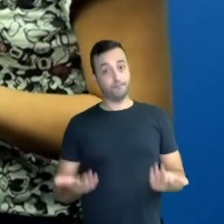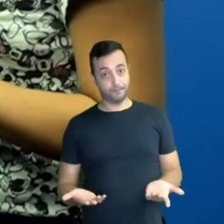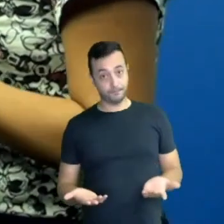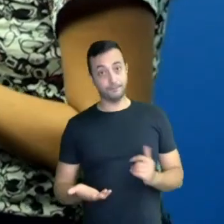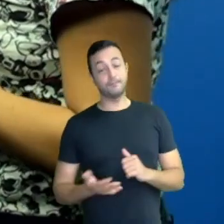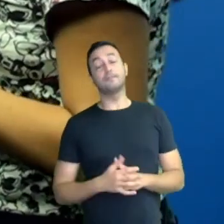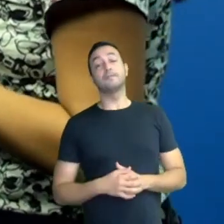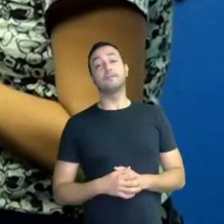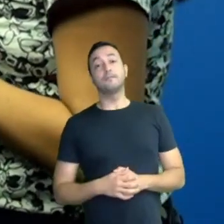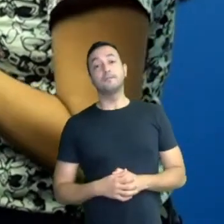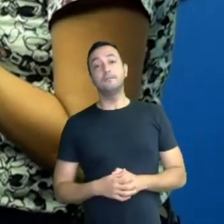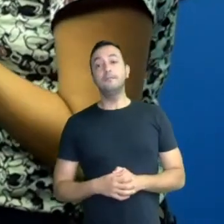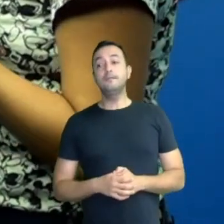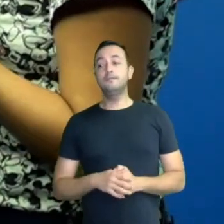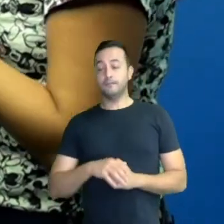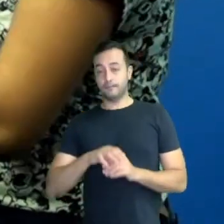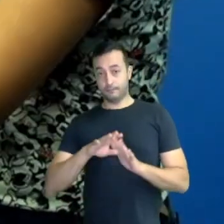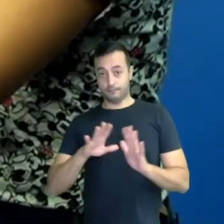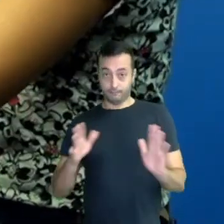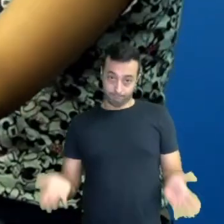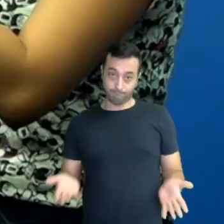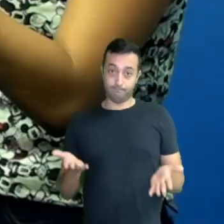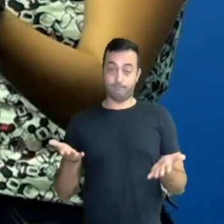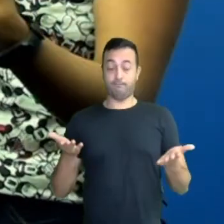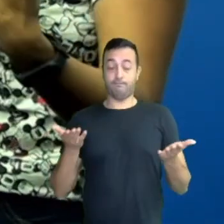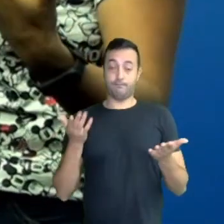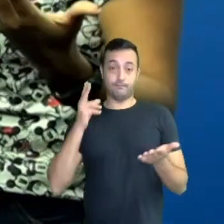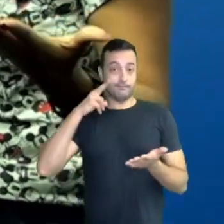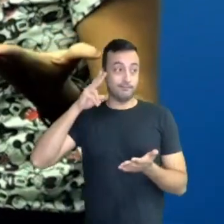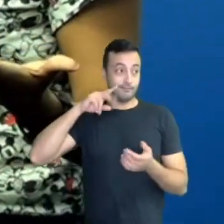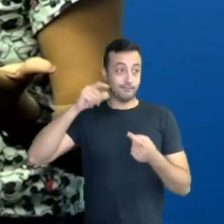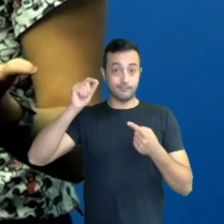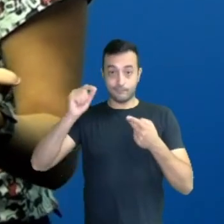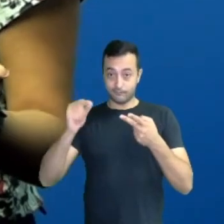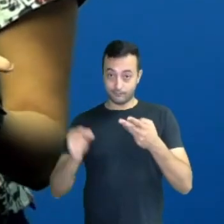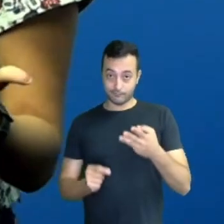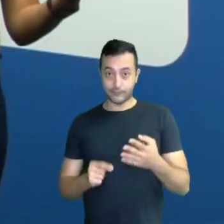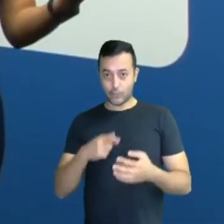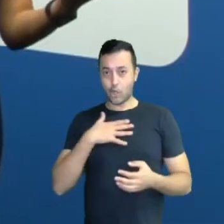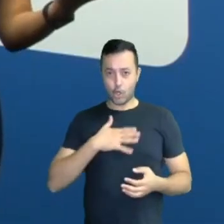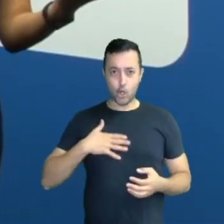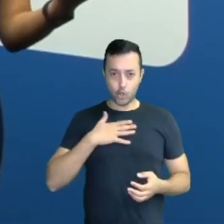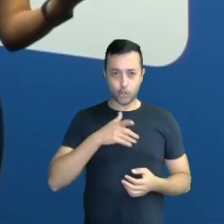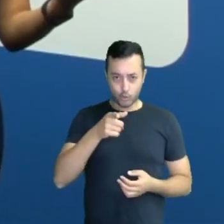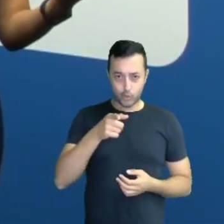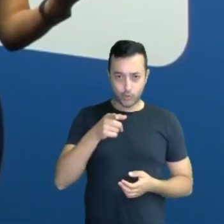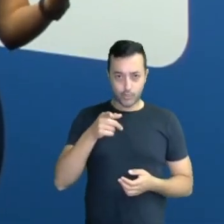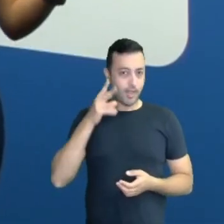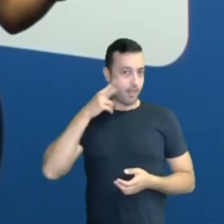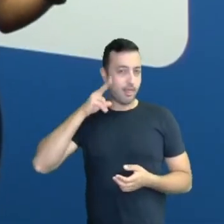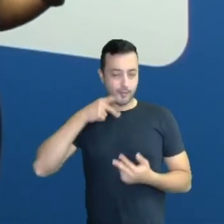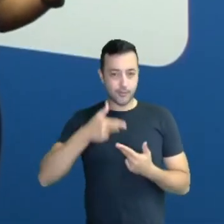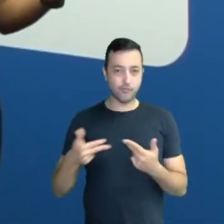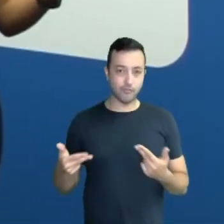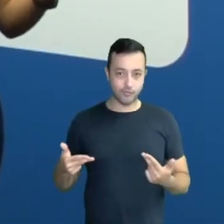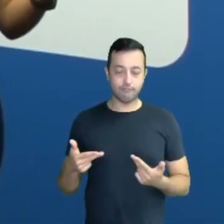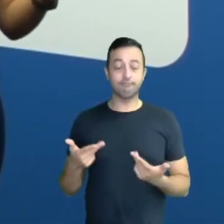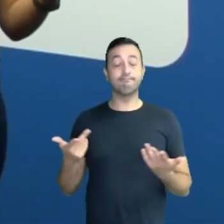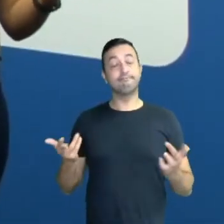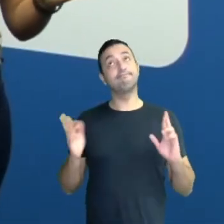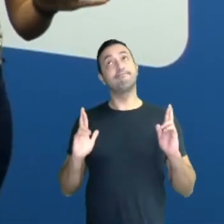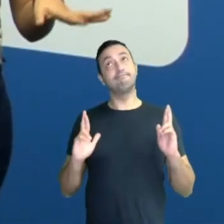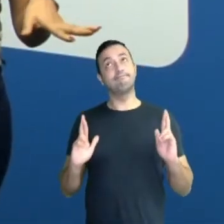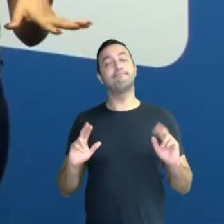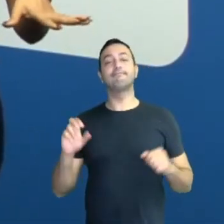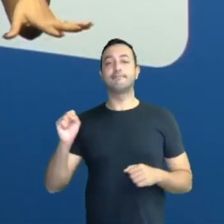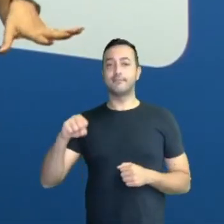pessoal, basicamente, essa foi a nossa revisão. Você gostou? Relembrou algumas coisas? Aposto que sim,